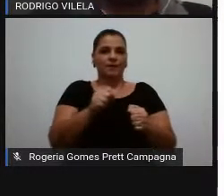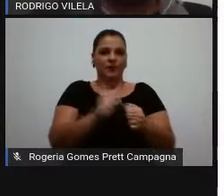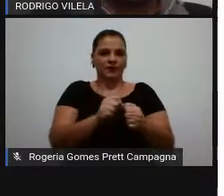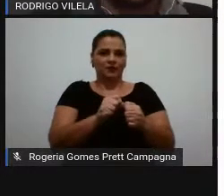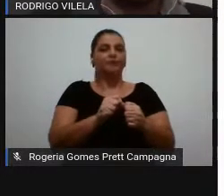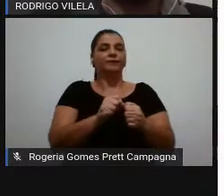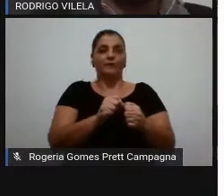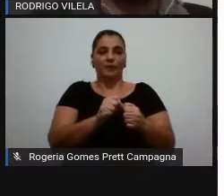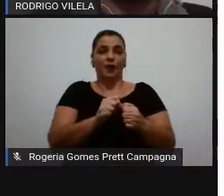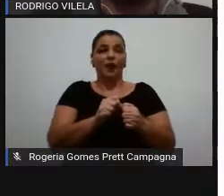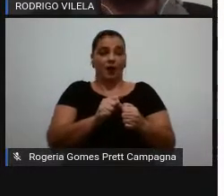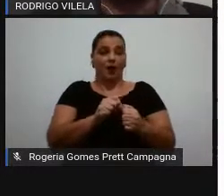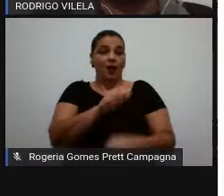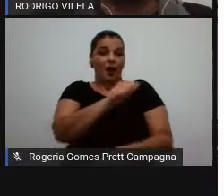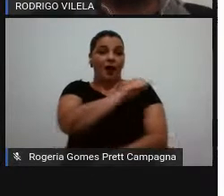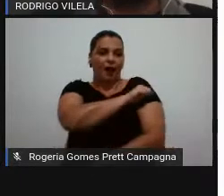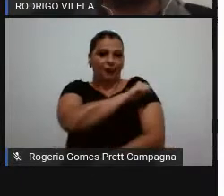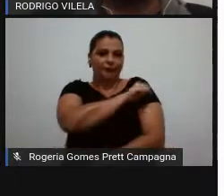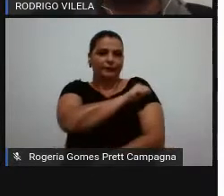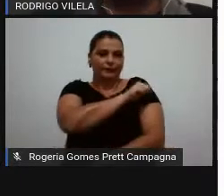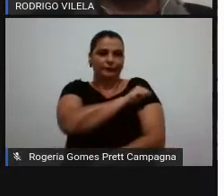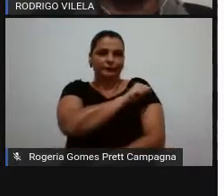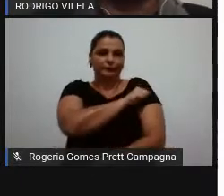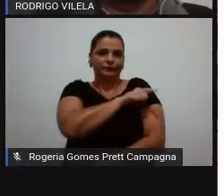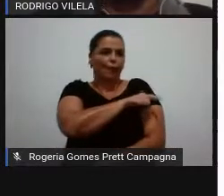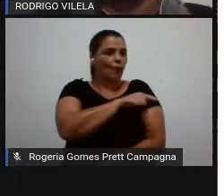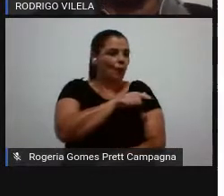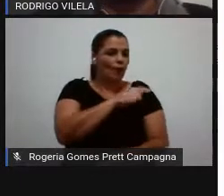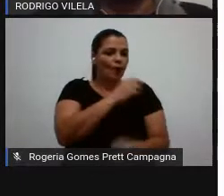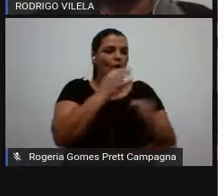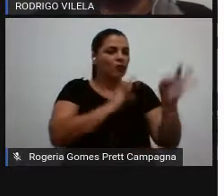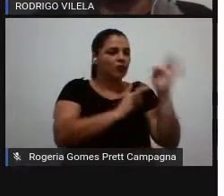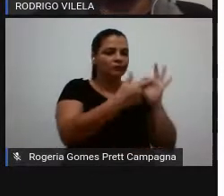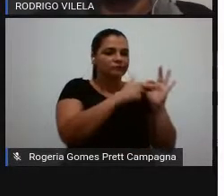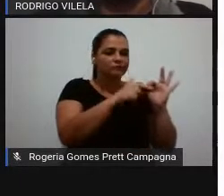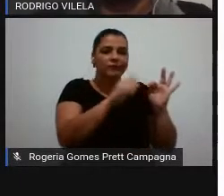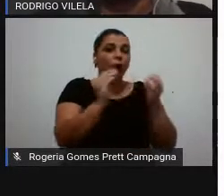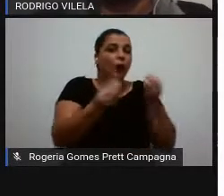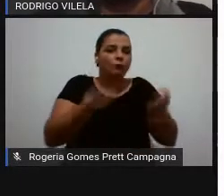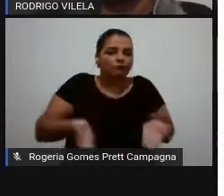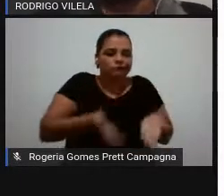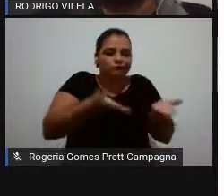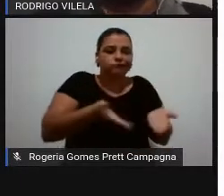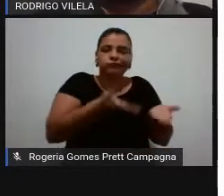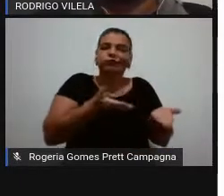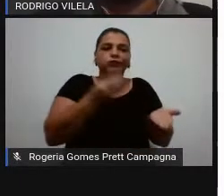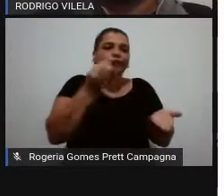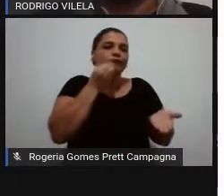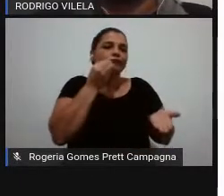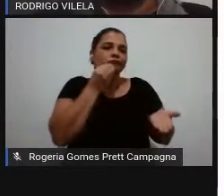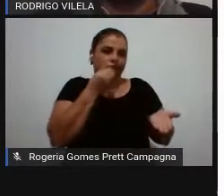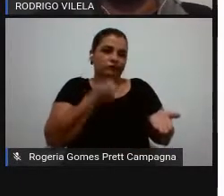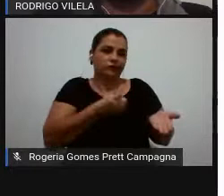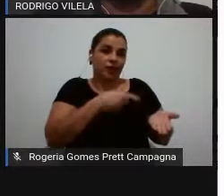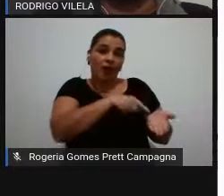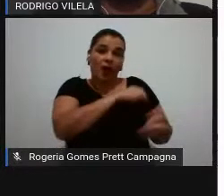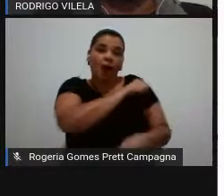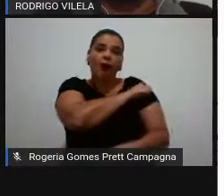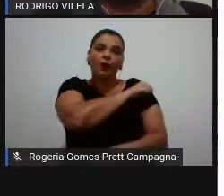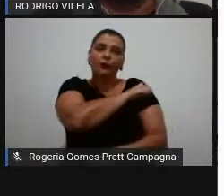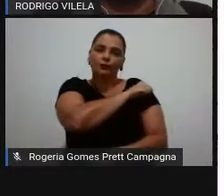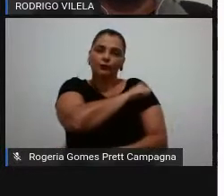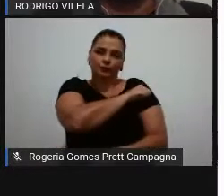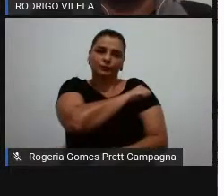para o estudante do cenário zero, fosse cada vez mais personalizado e eficaz, considerando que esse estudante é o que